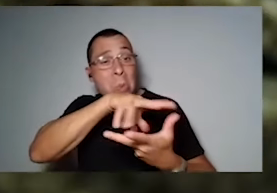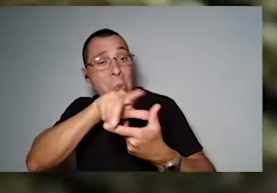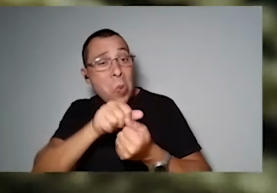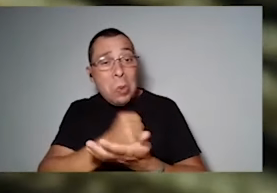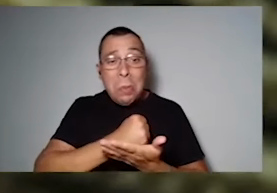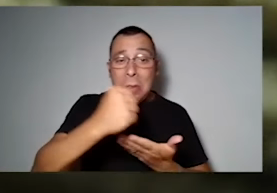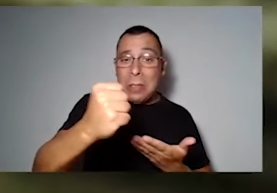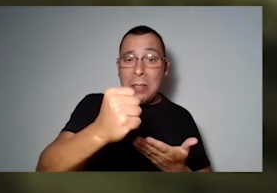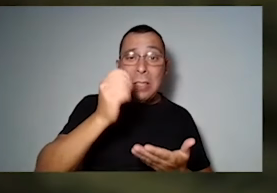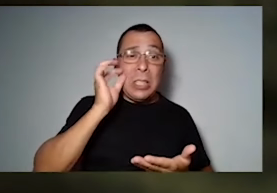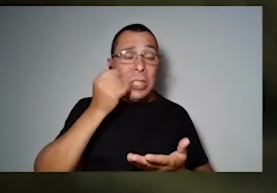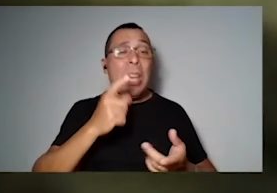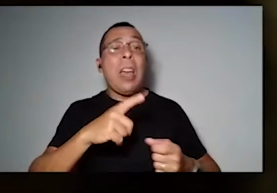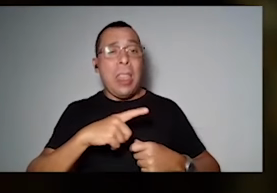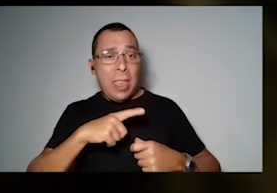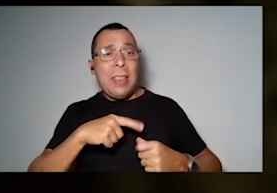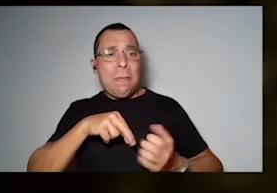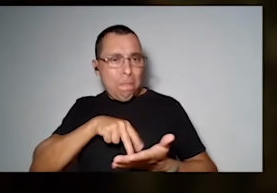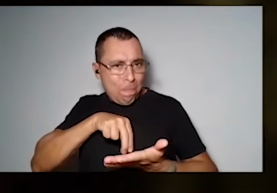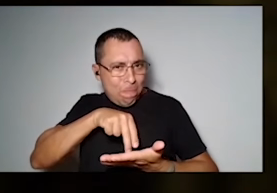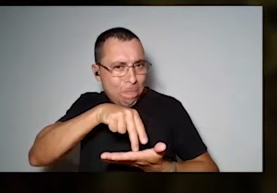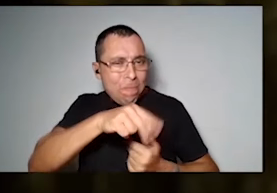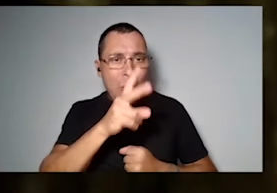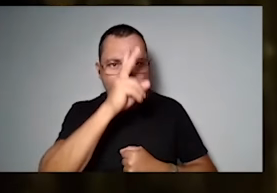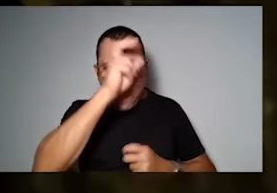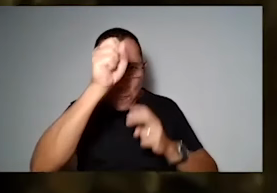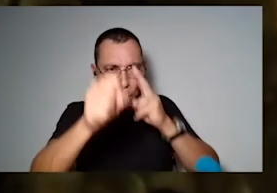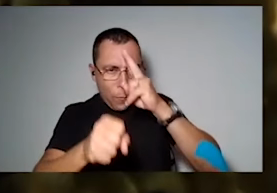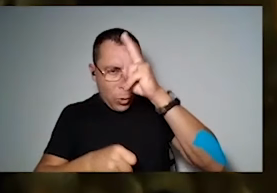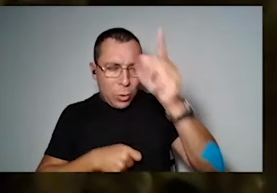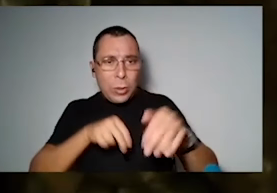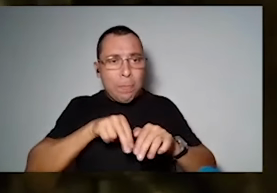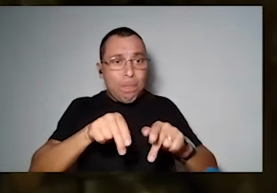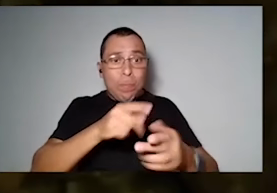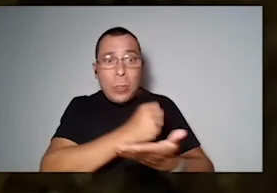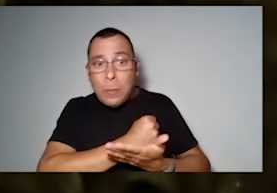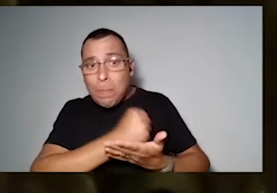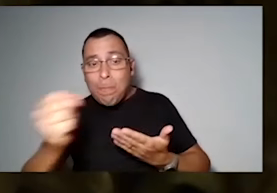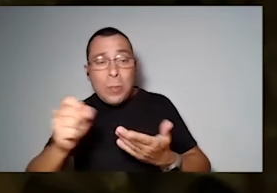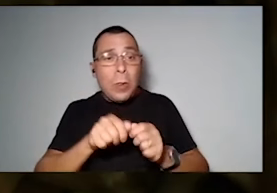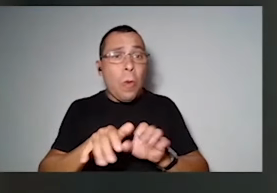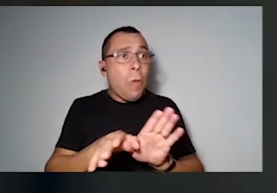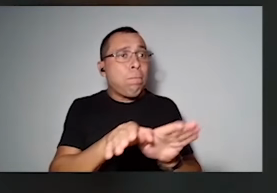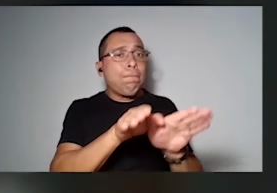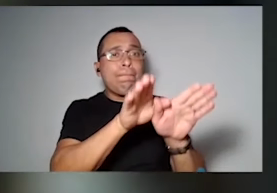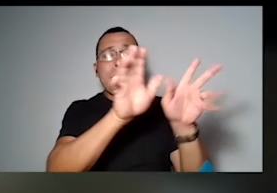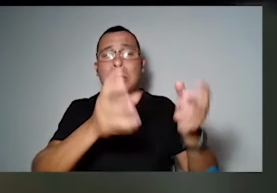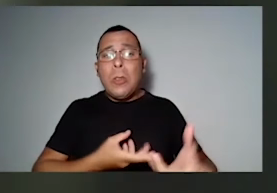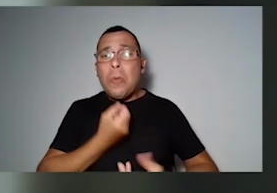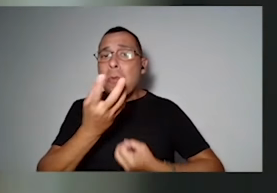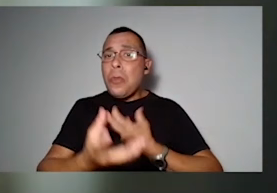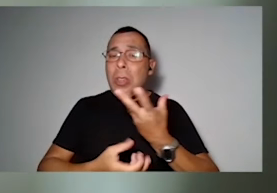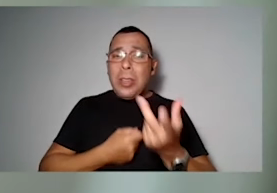mundo escapar. Permanece o que convém, as pernas são fortes, é o chão que me escapa. Com mania de voo, os poemas